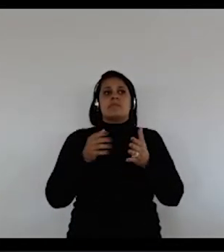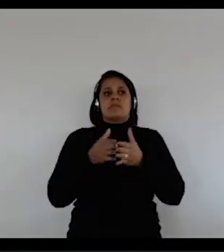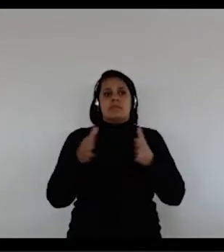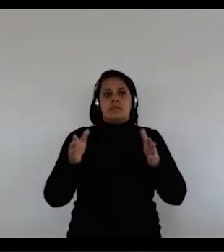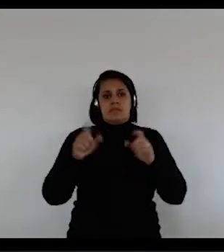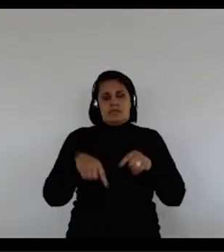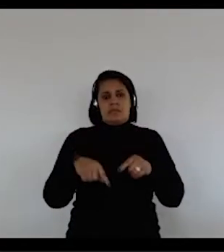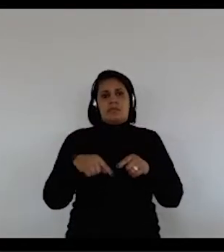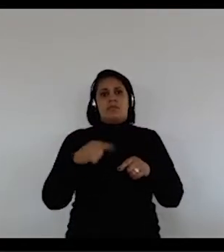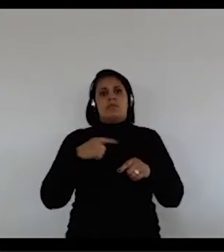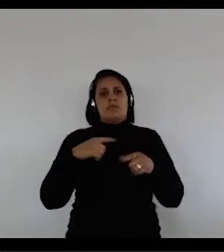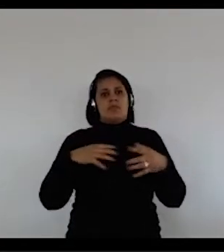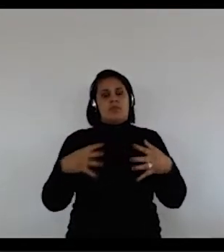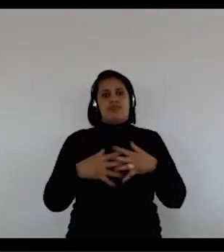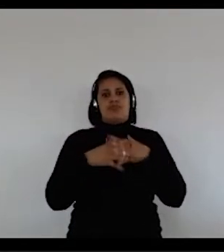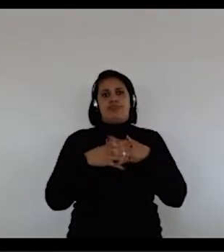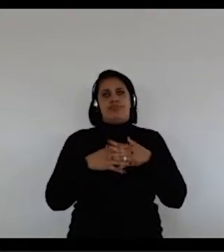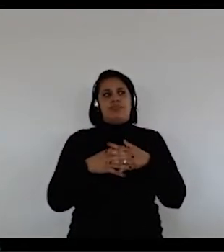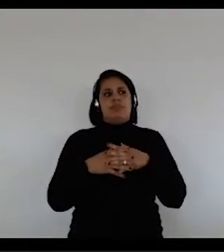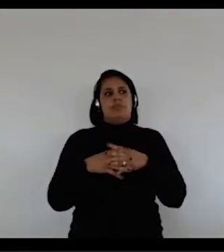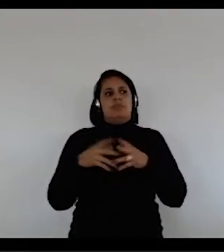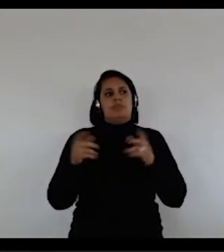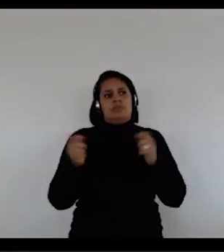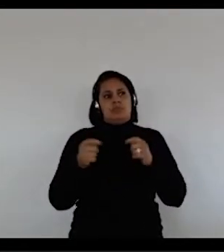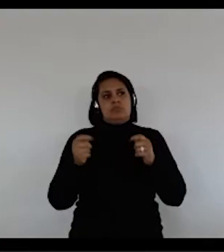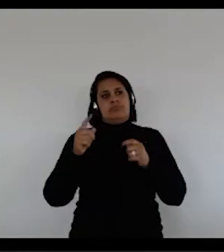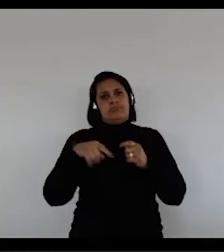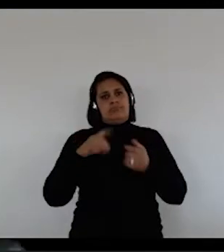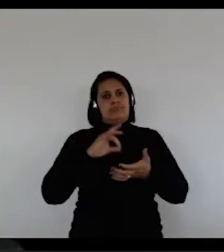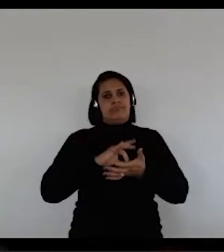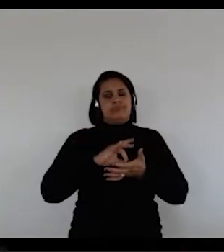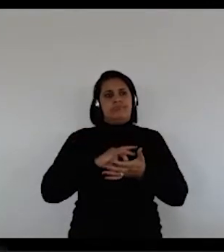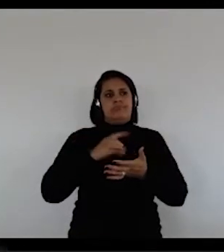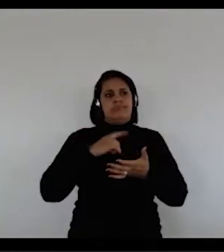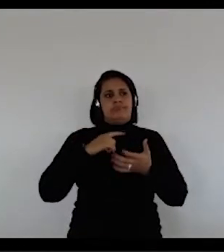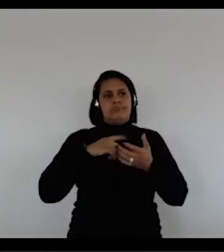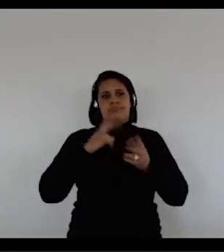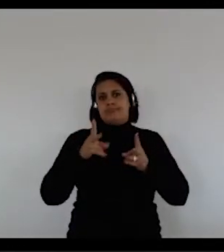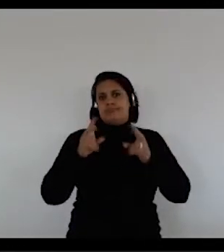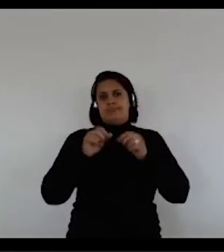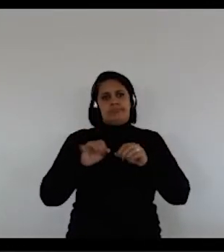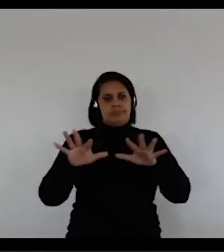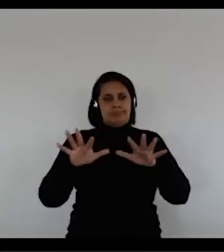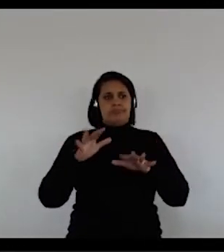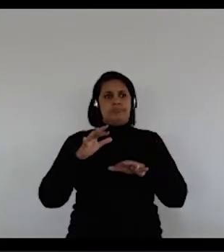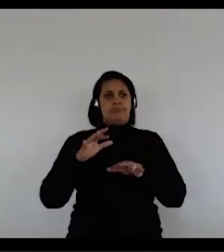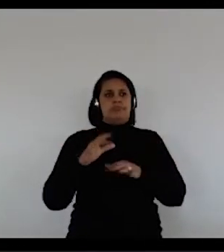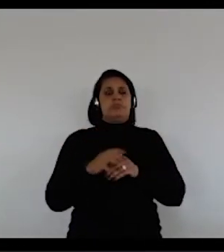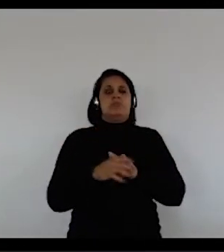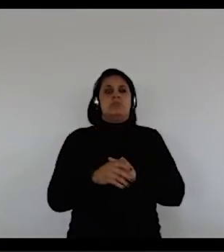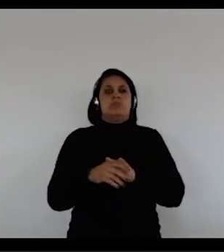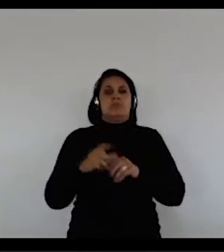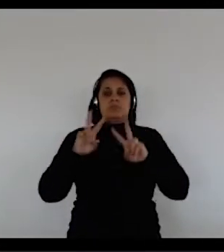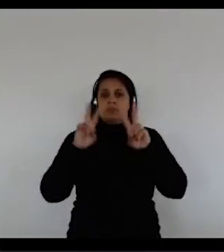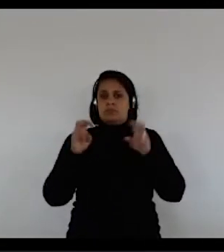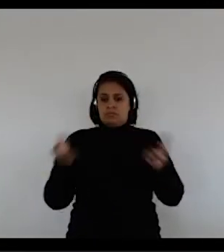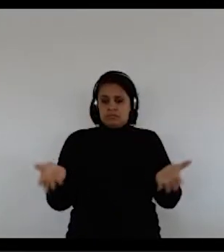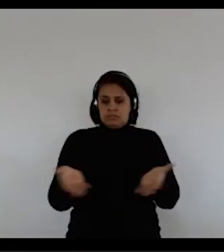que, obviamente, tem sido muito alargada. Os casos são muito mais do que